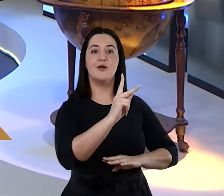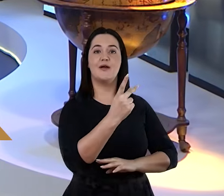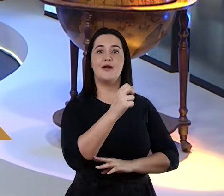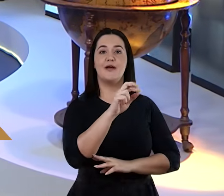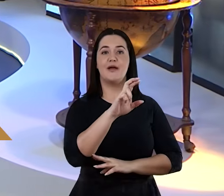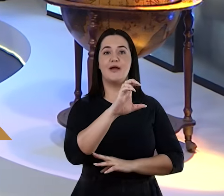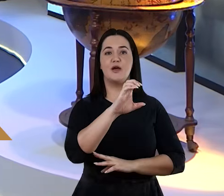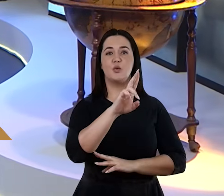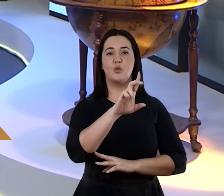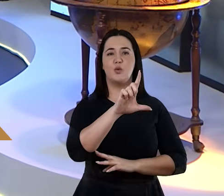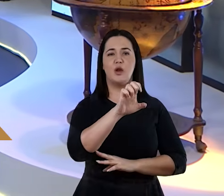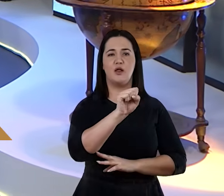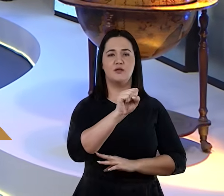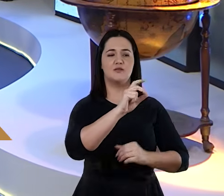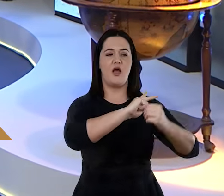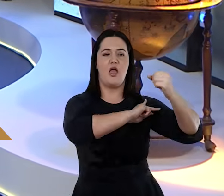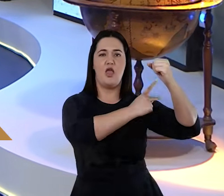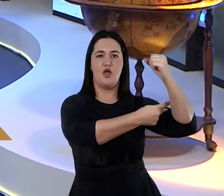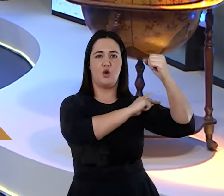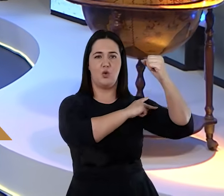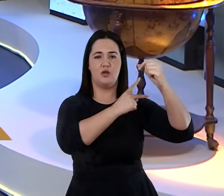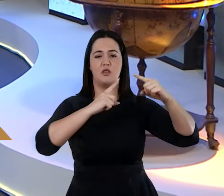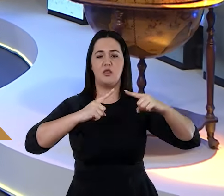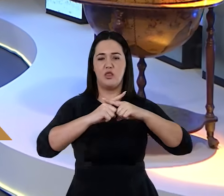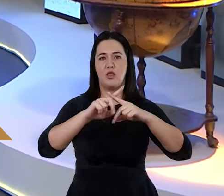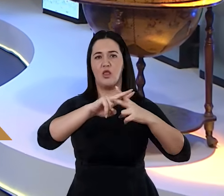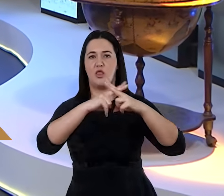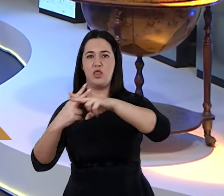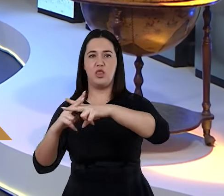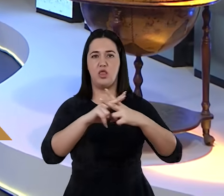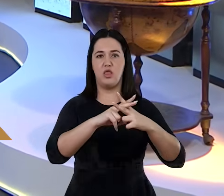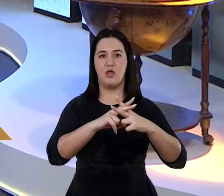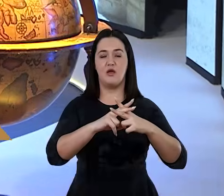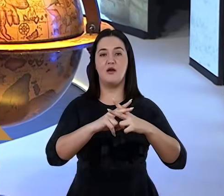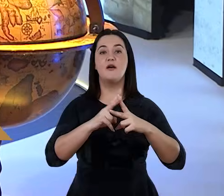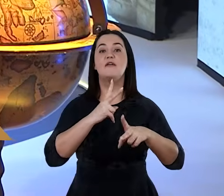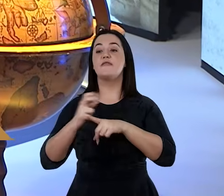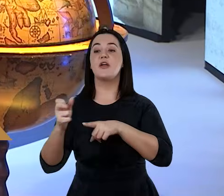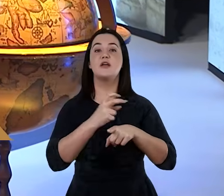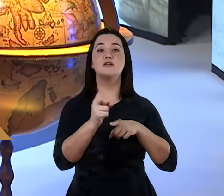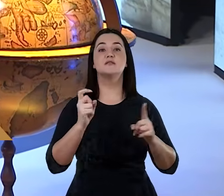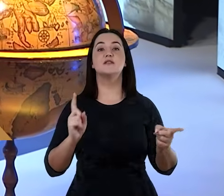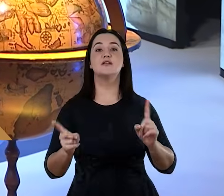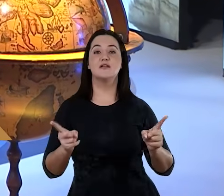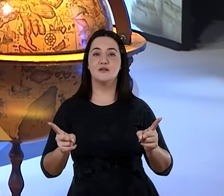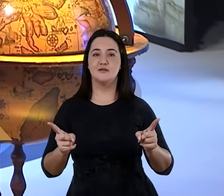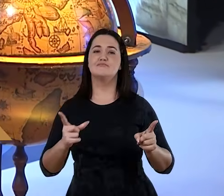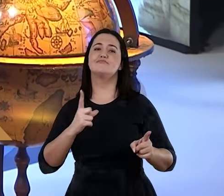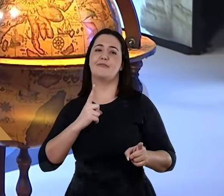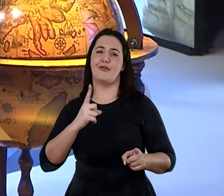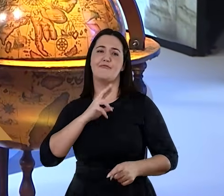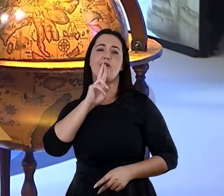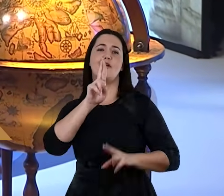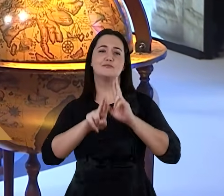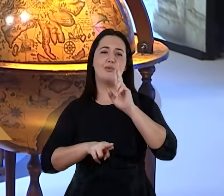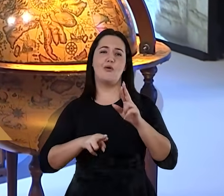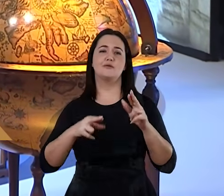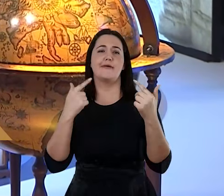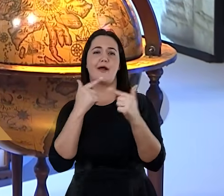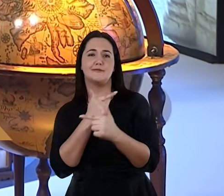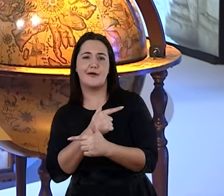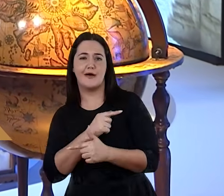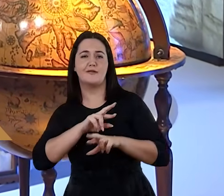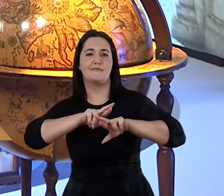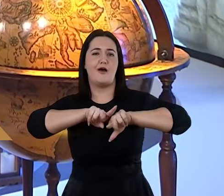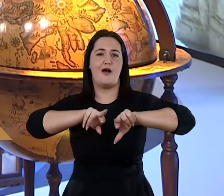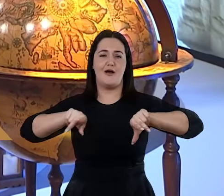você apostaria suas fichas? Qual dos dois venceria a luta? As respostas foram as mais variadas e engraçadas que se pode